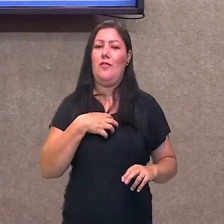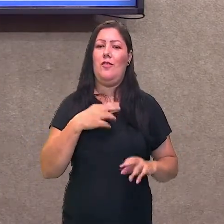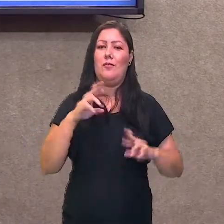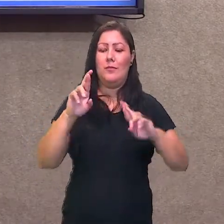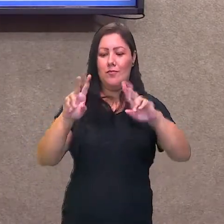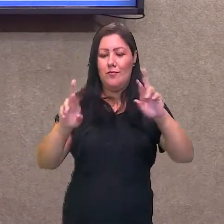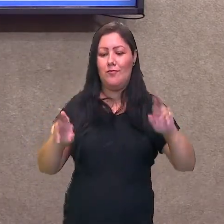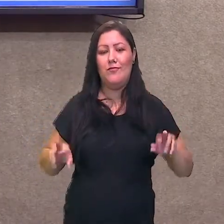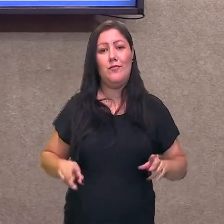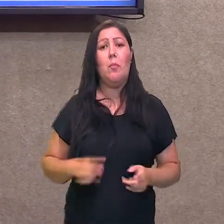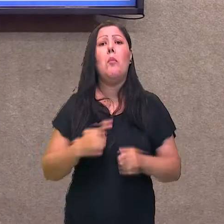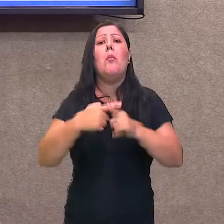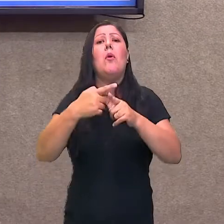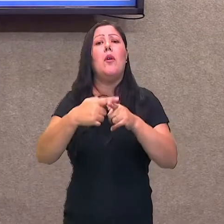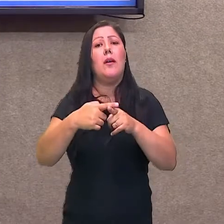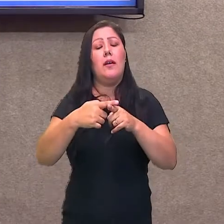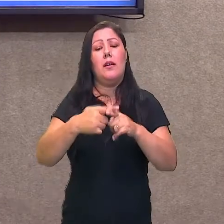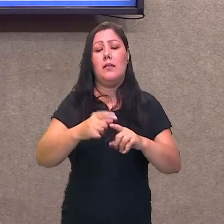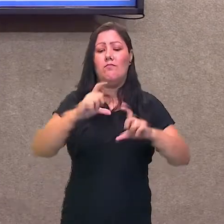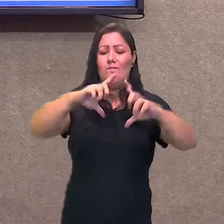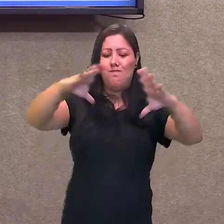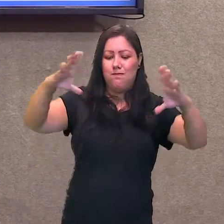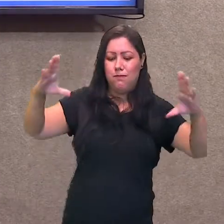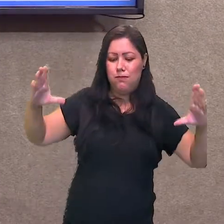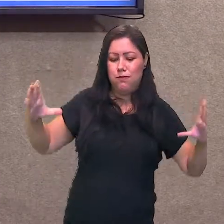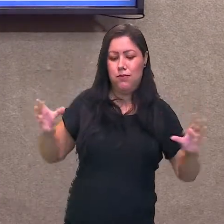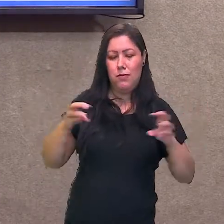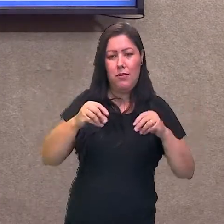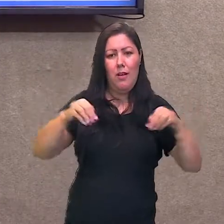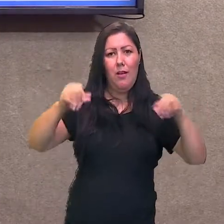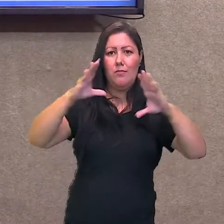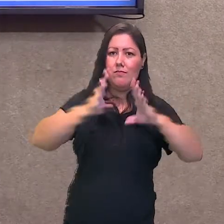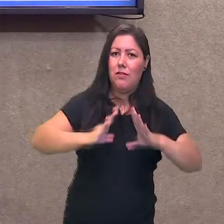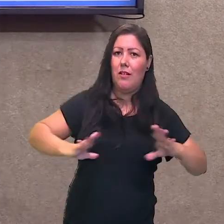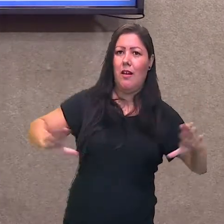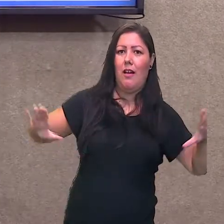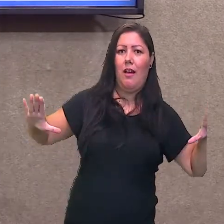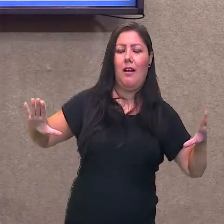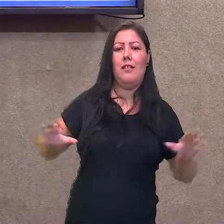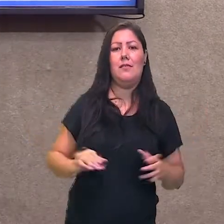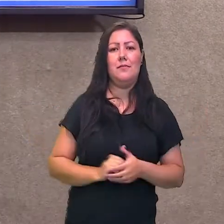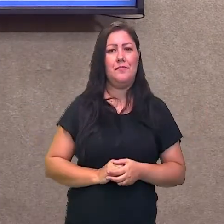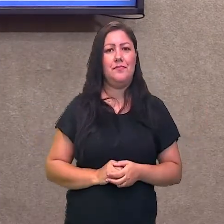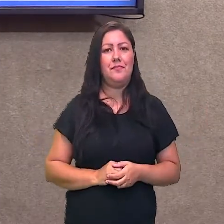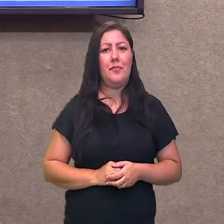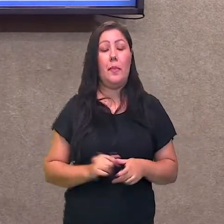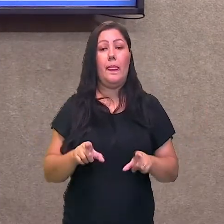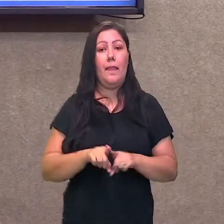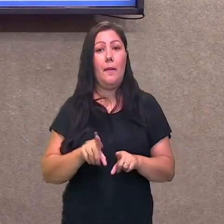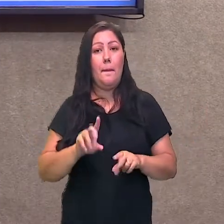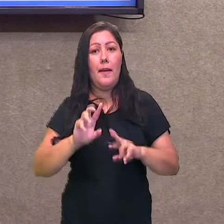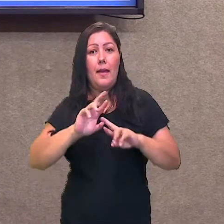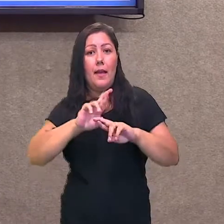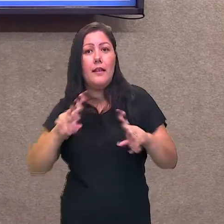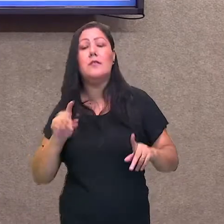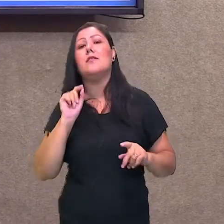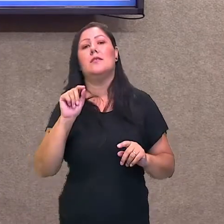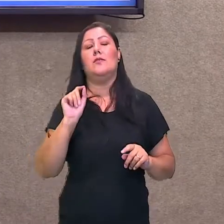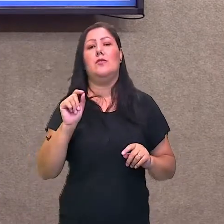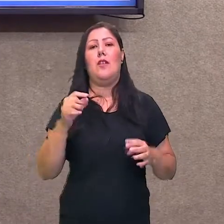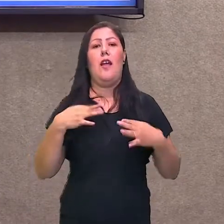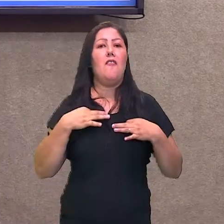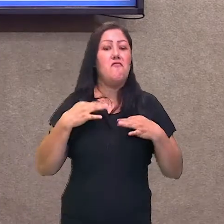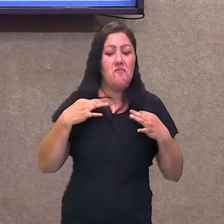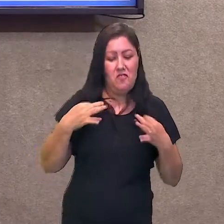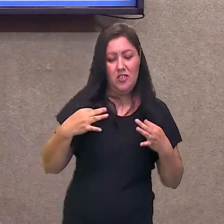território é muito grande, então existe uma variedade também no modo de vestir, na